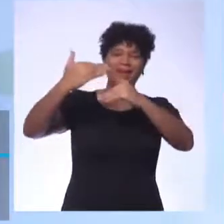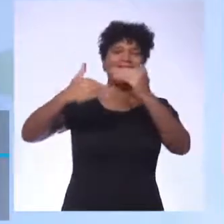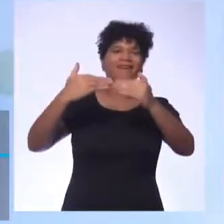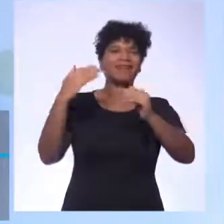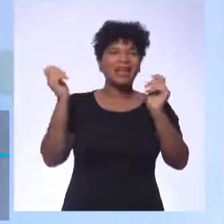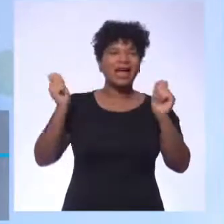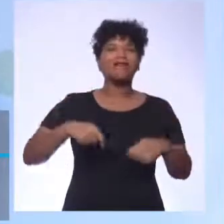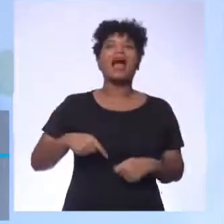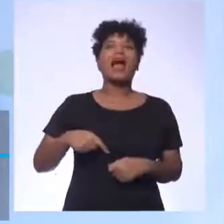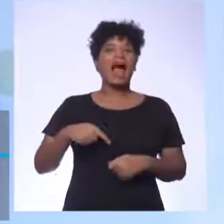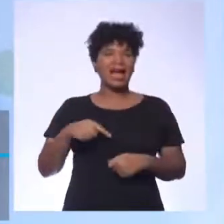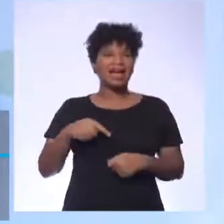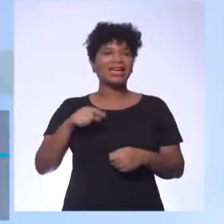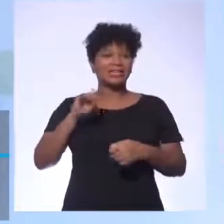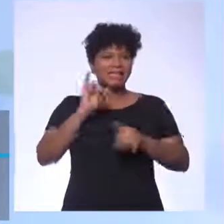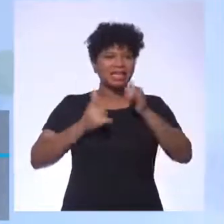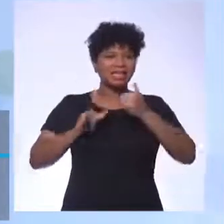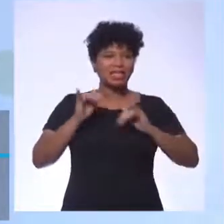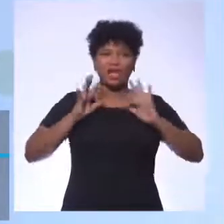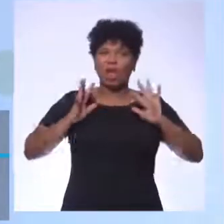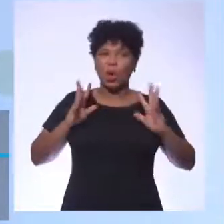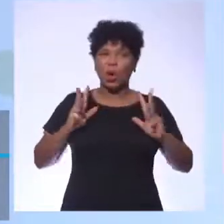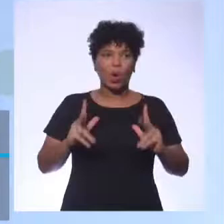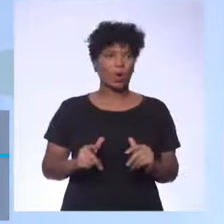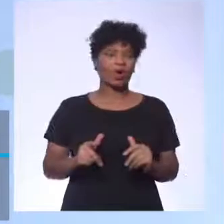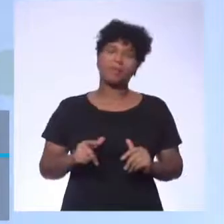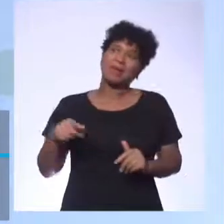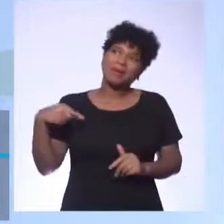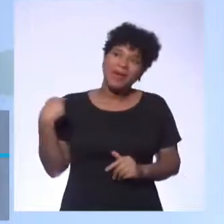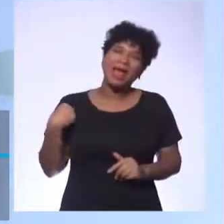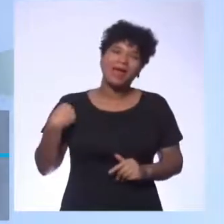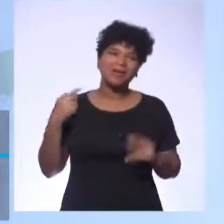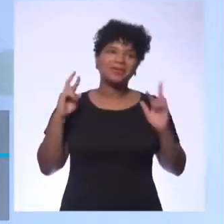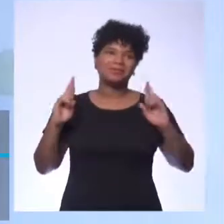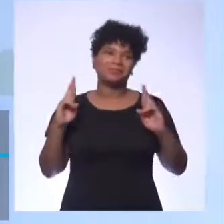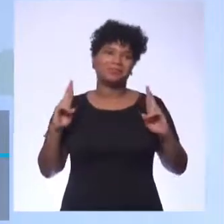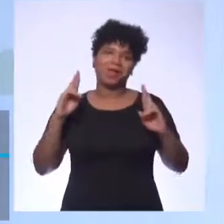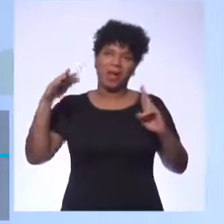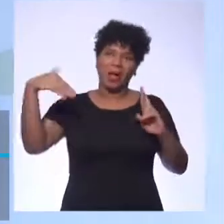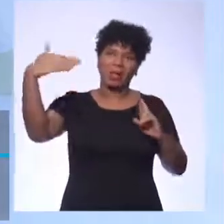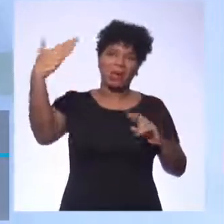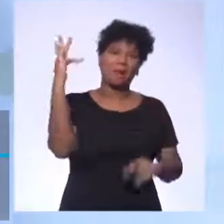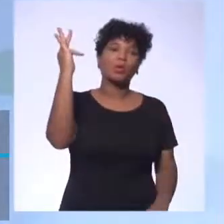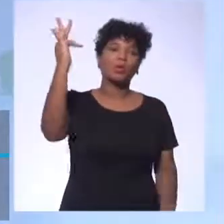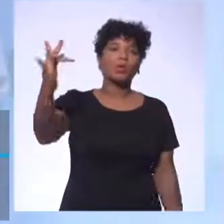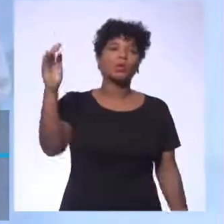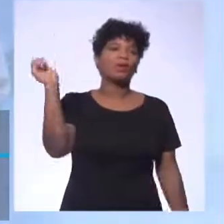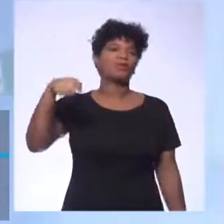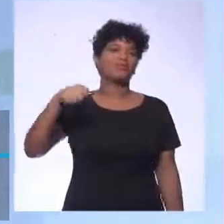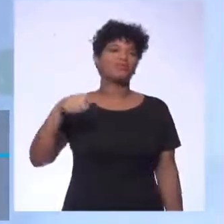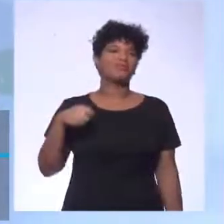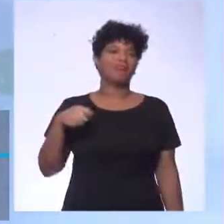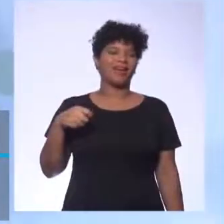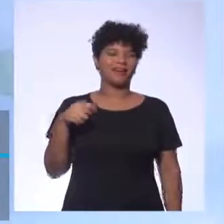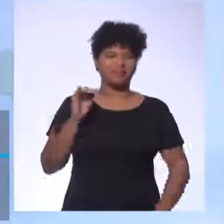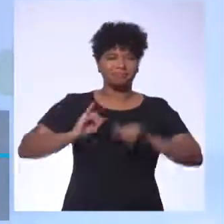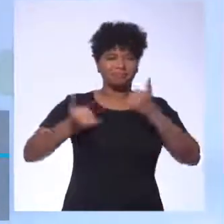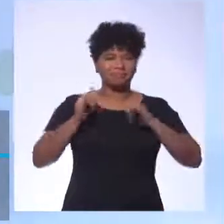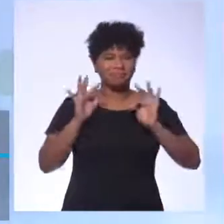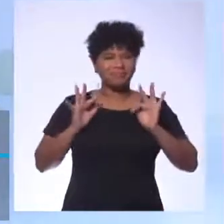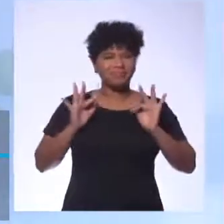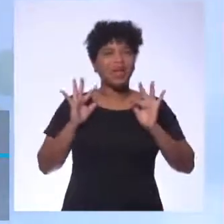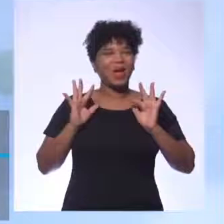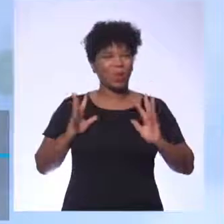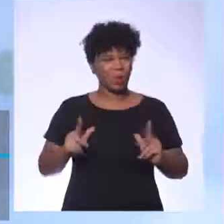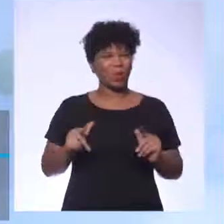energia totalmente limpa. Né? Eu não sei se um dia a gente vai conseguir, espero que consigamos. Né? Se a gente pegar o exemplo aí das plantas que